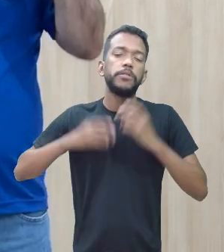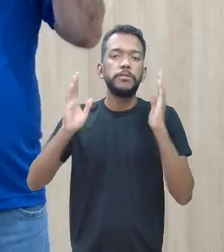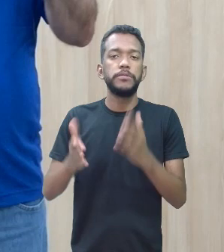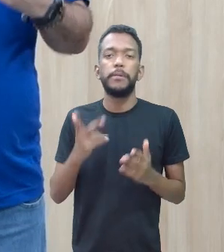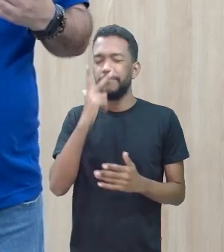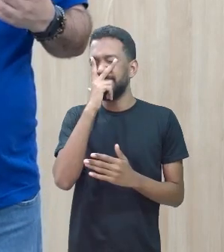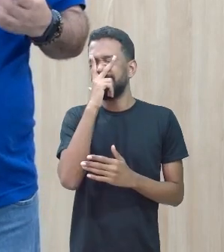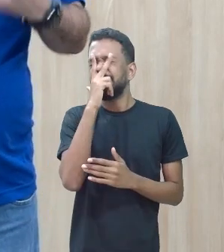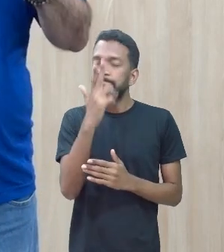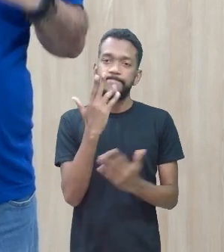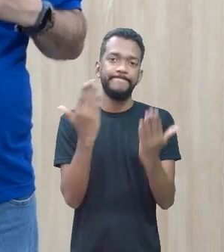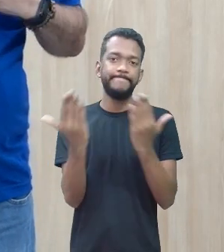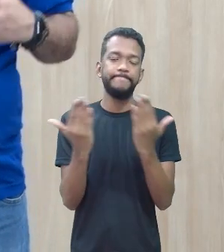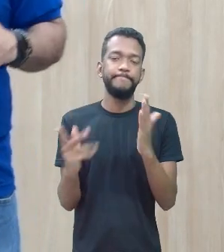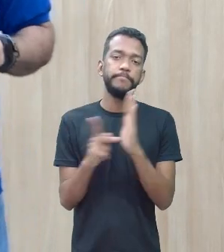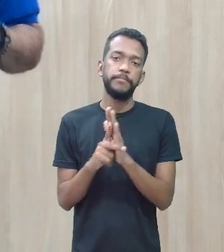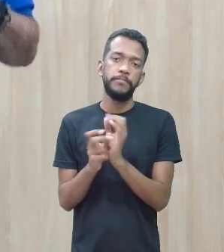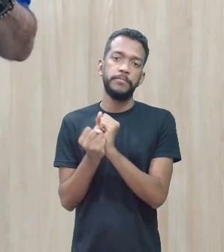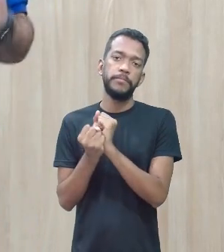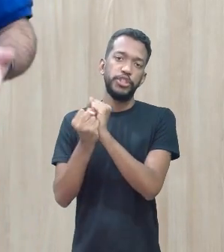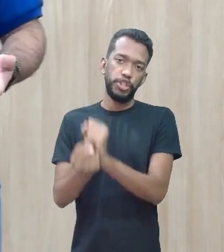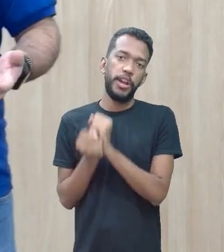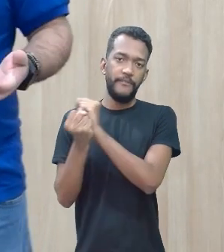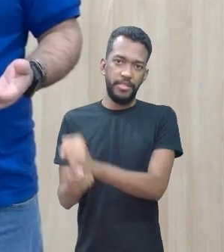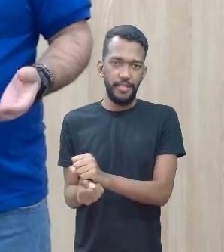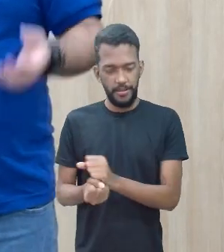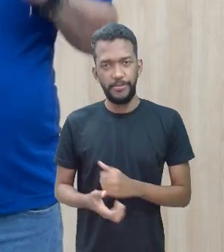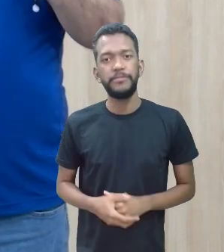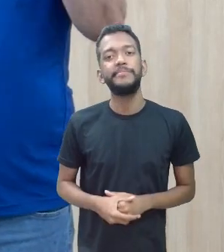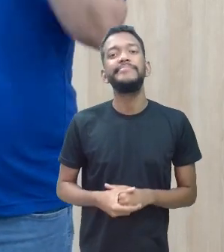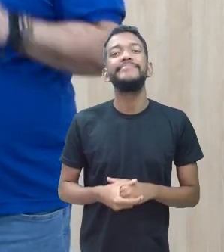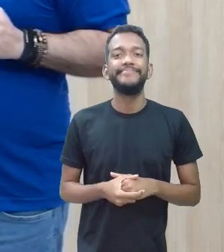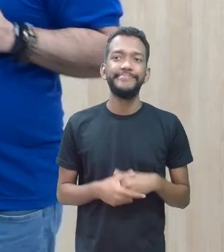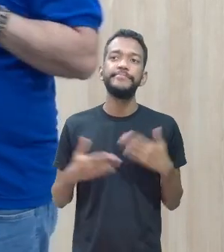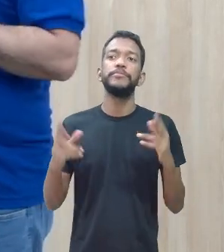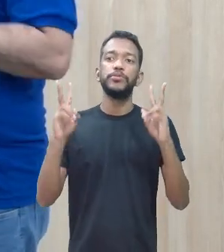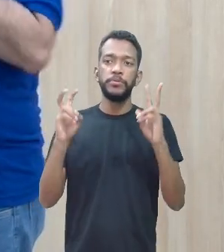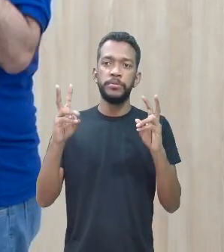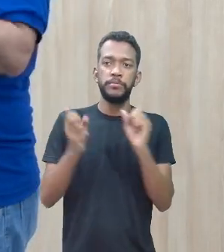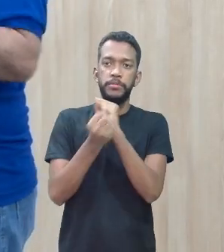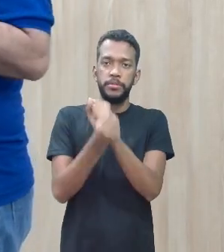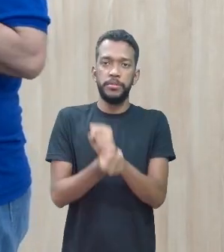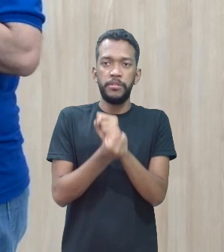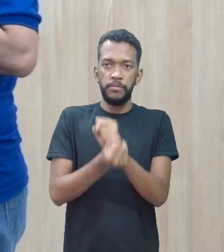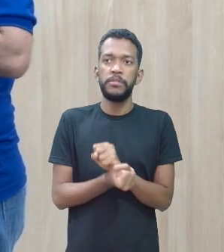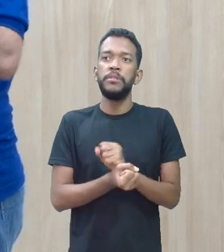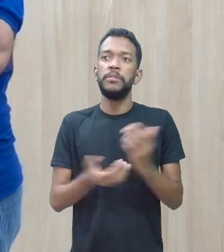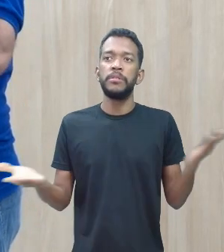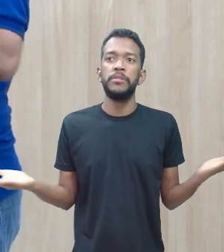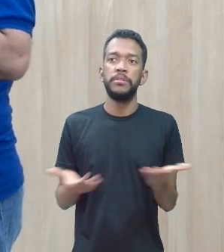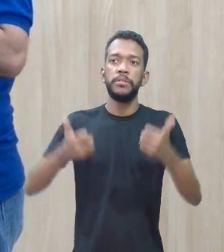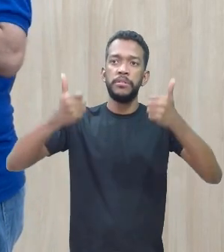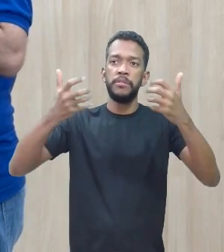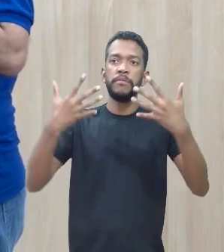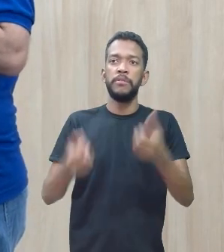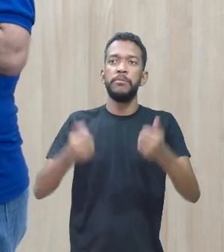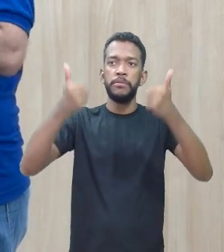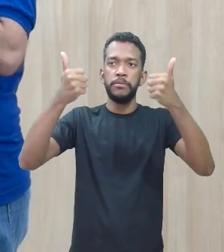de ser semelhante a uma situação de escravidão. E é sobre a escravidão que nós vamos falar